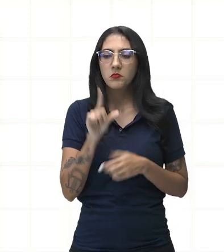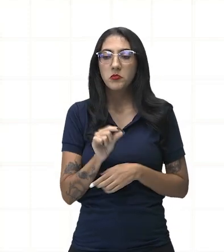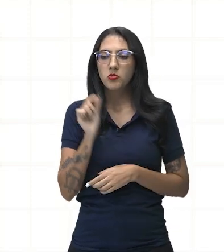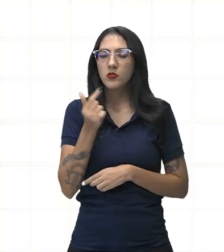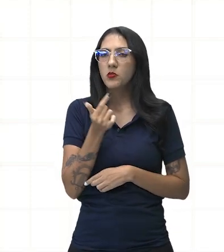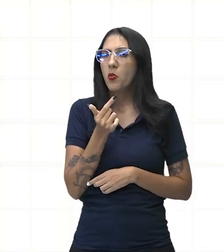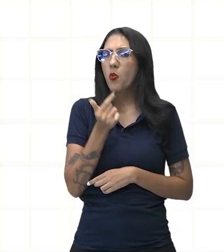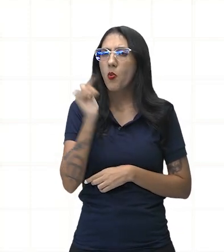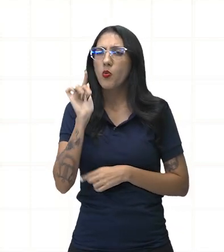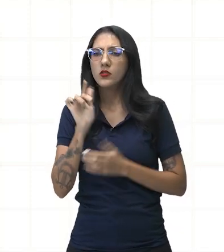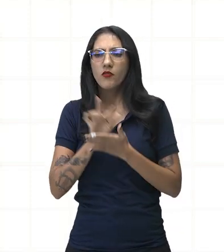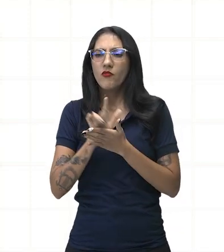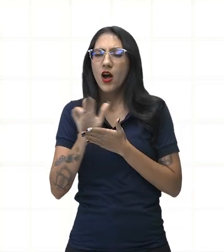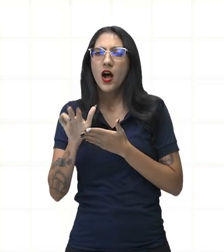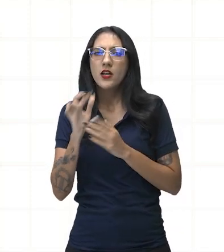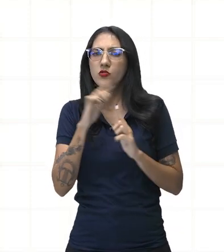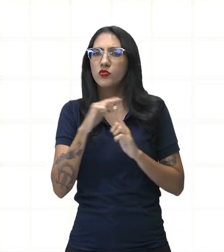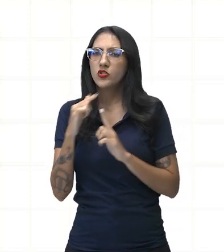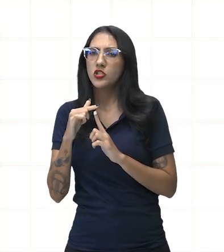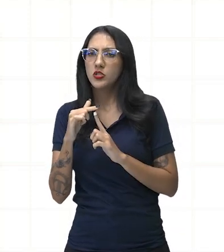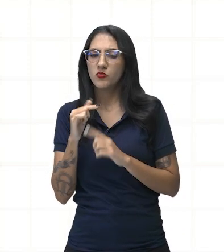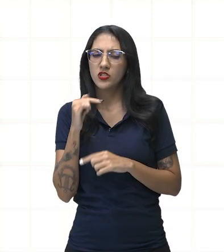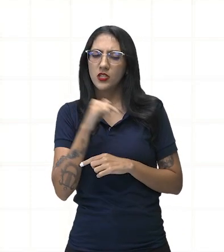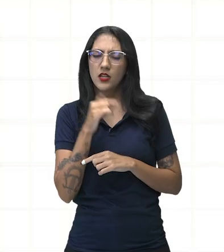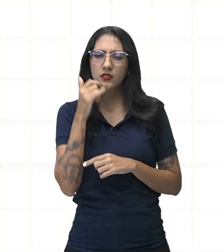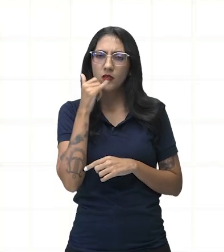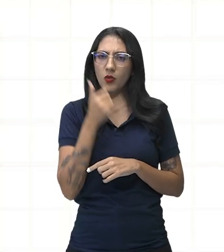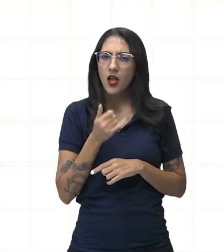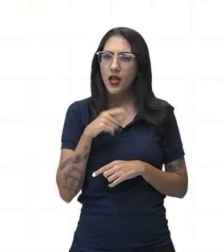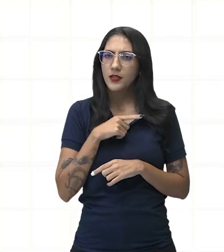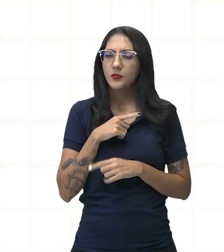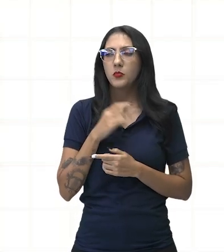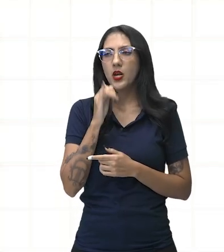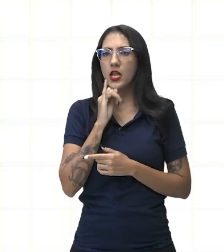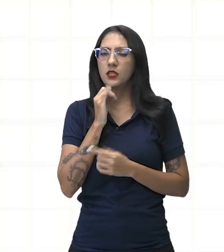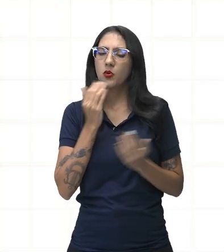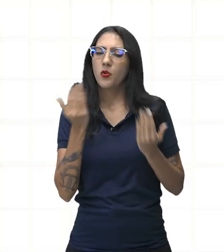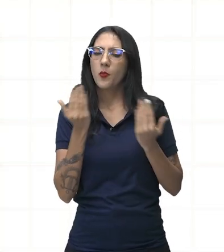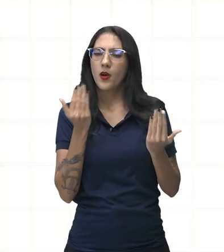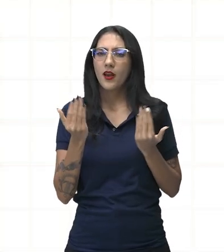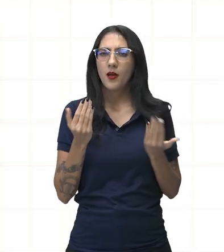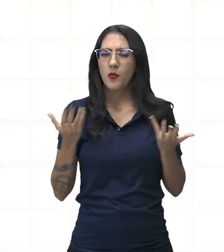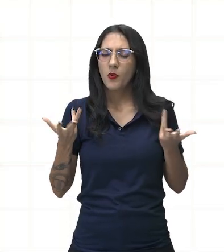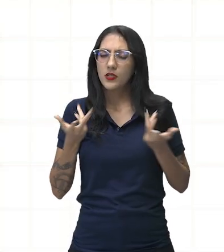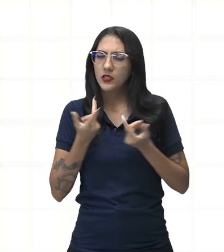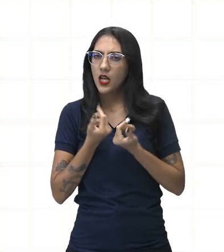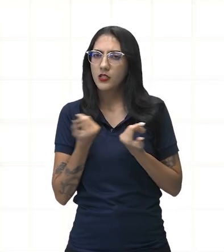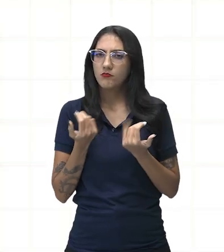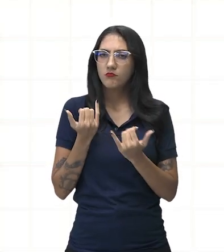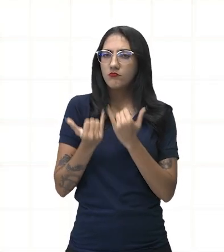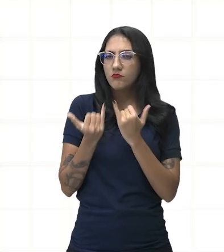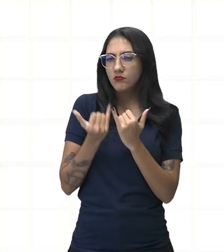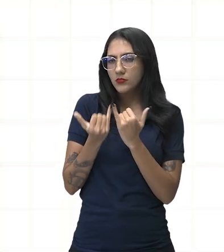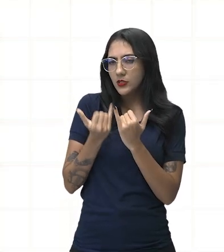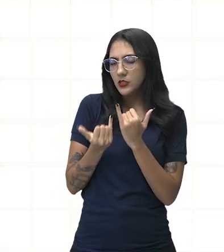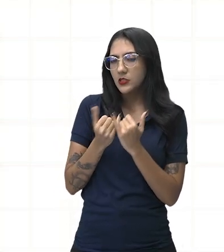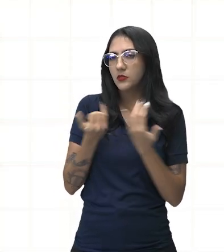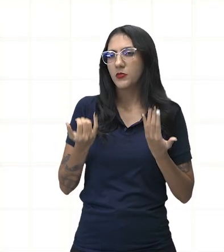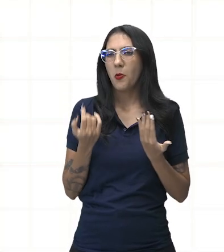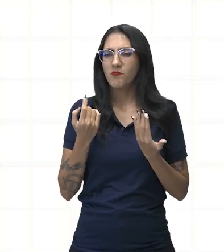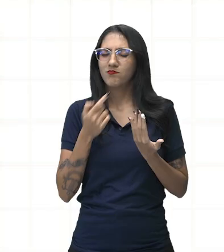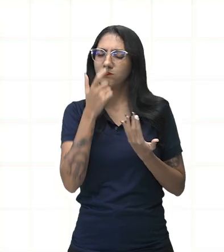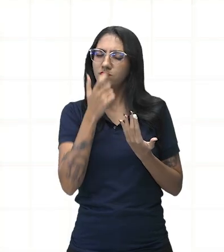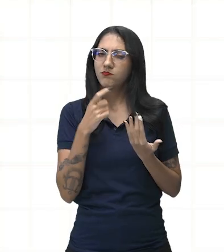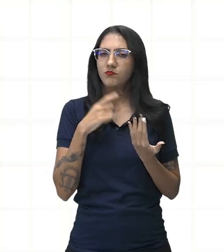de outras marcas para aquele celular, né? Se tem ali uma qualidade meio que semelhante, a pessoa, o